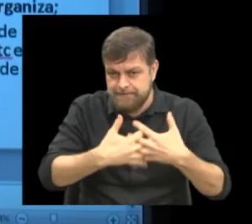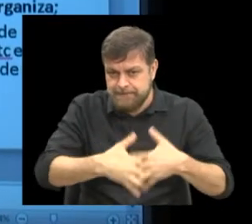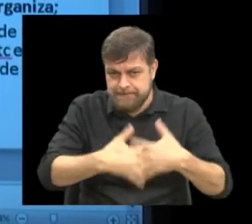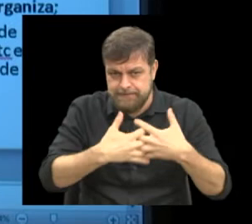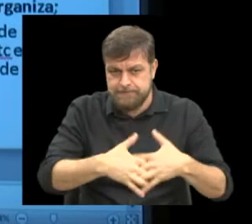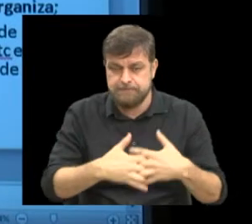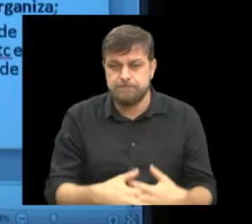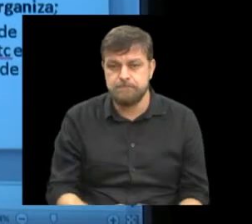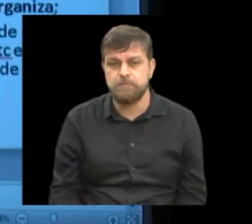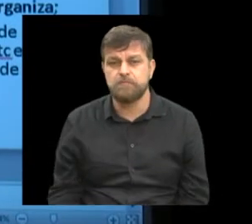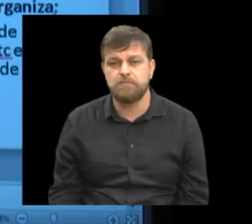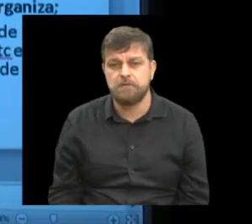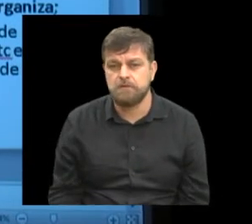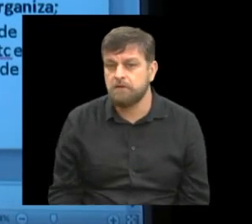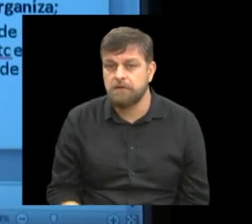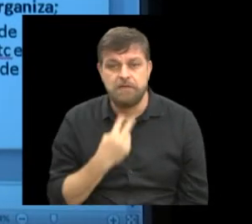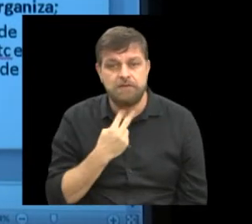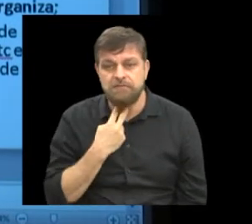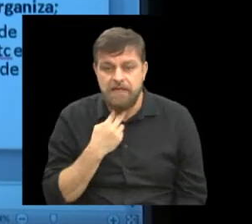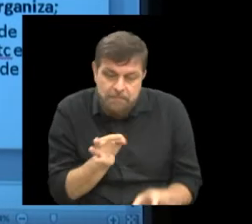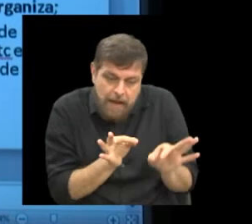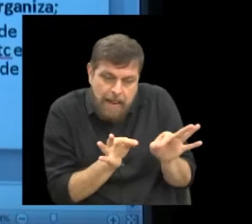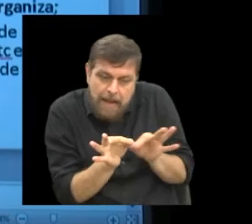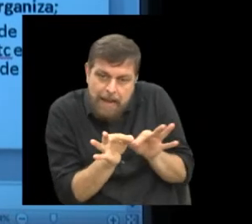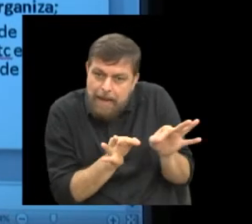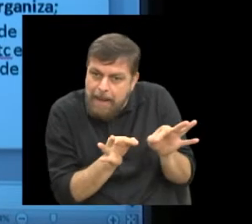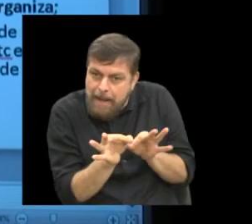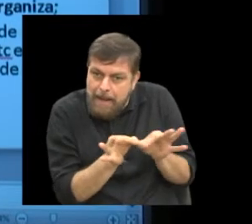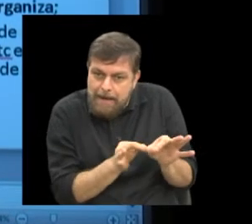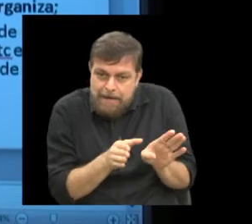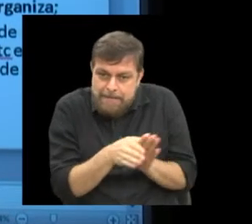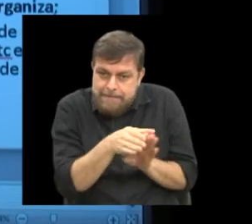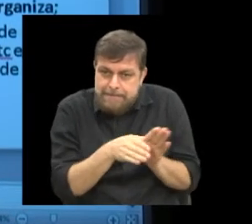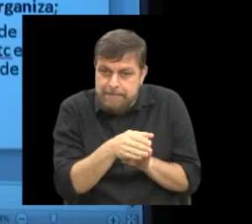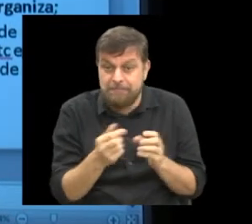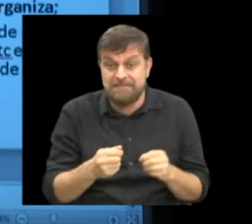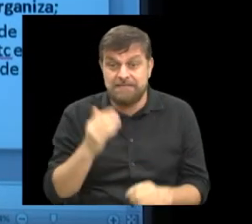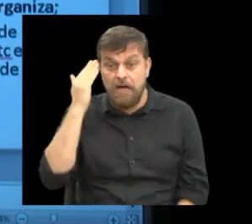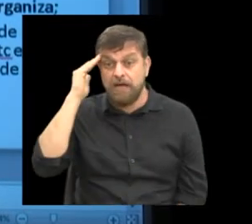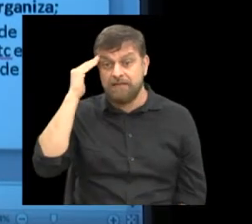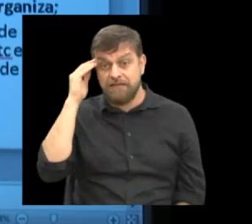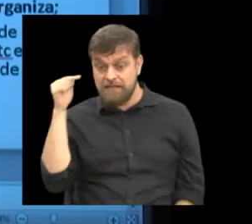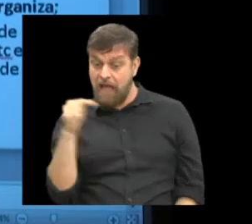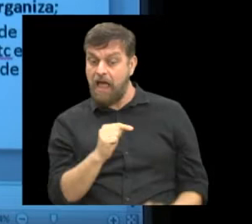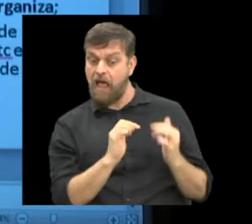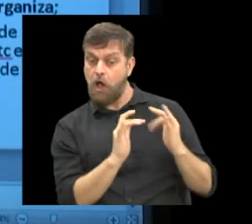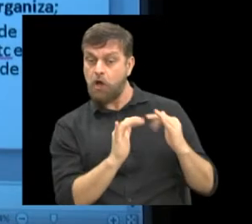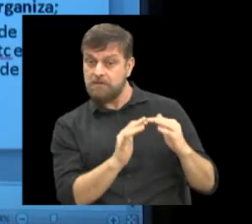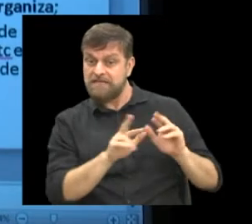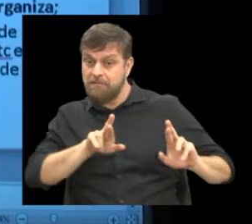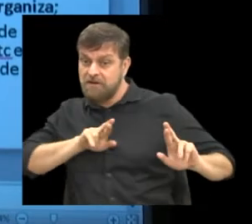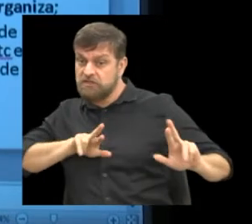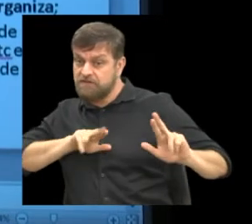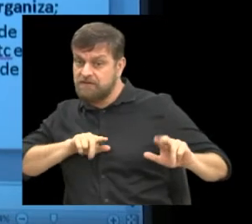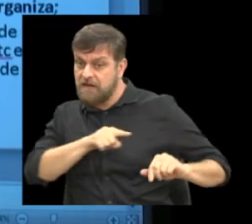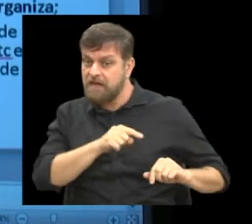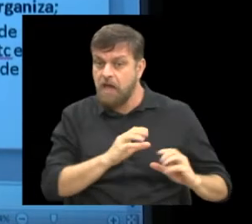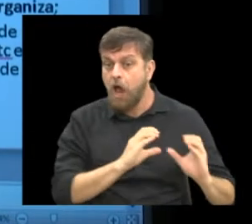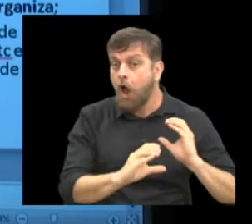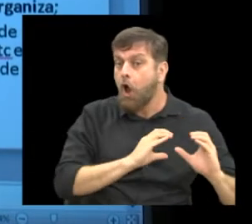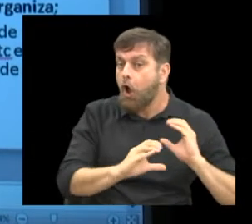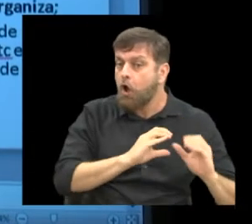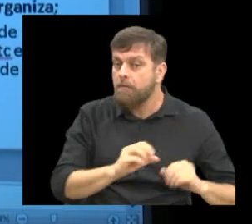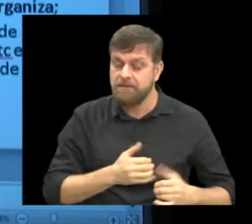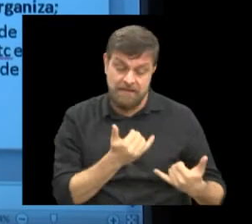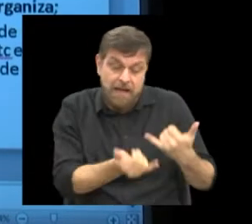e a gente fala assim, não tente organizar o cérebro de um autista, tente entender como ele se comunica, como